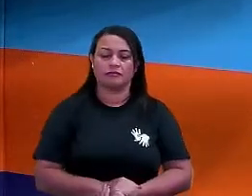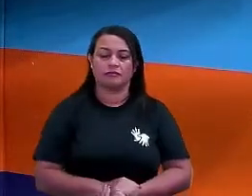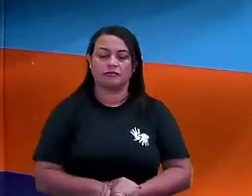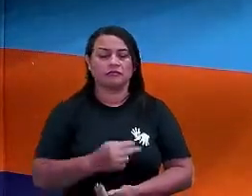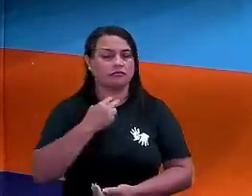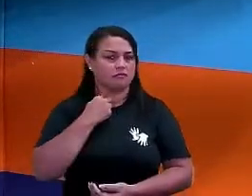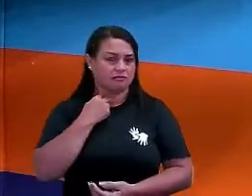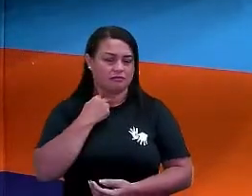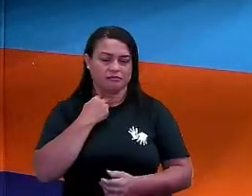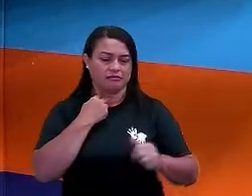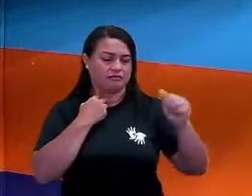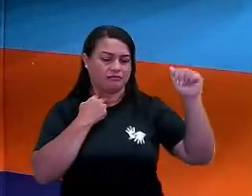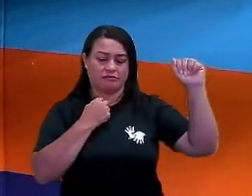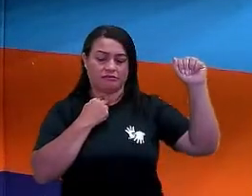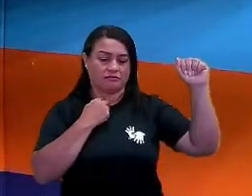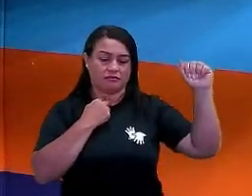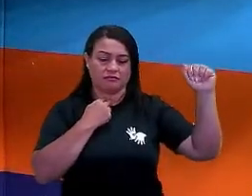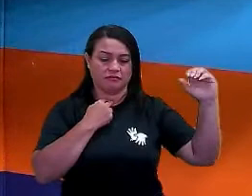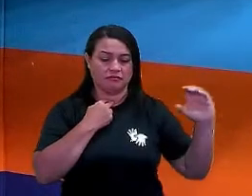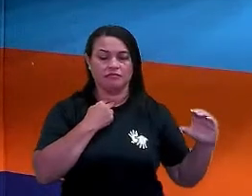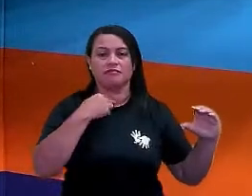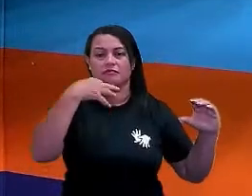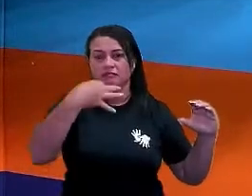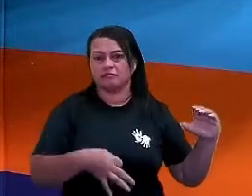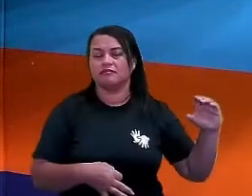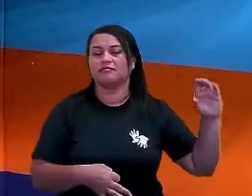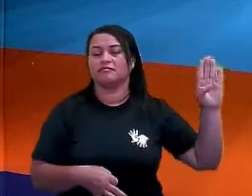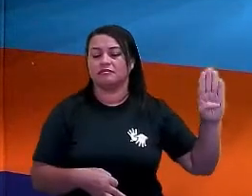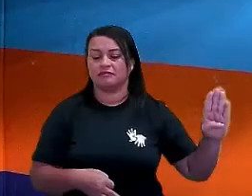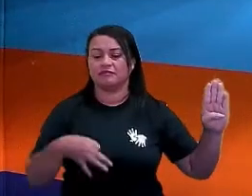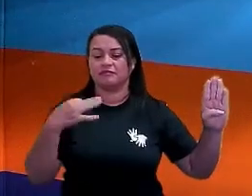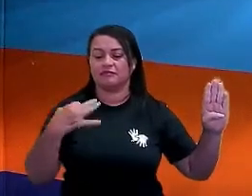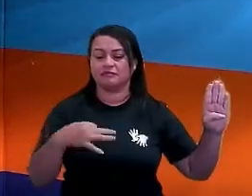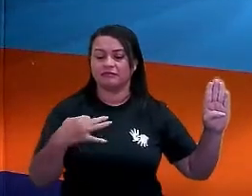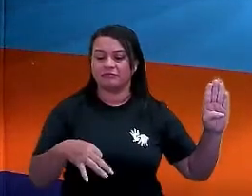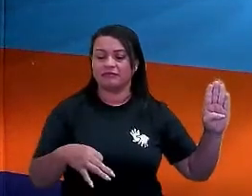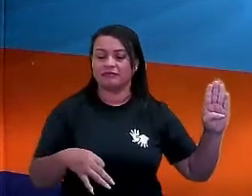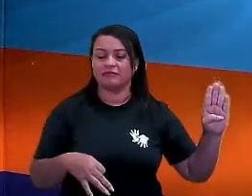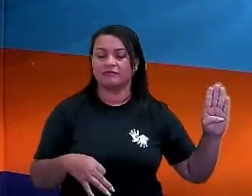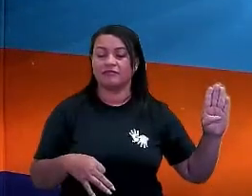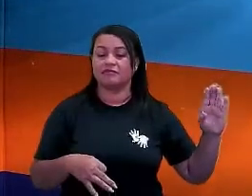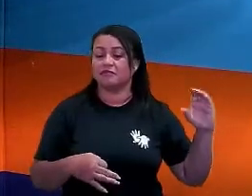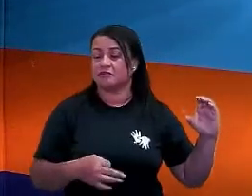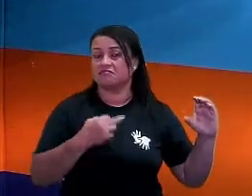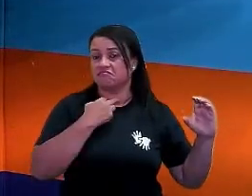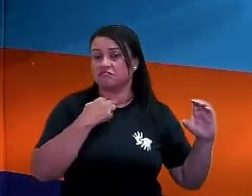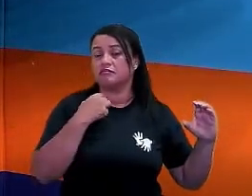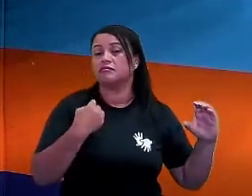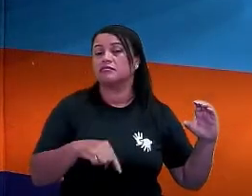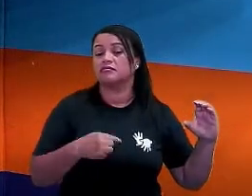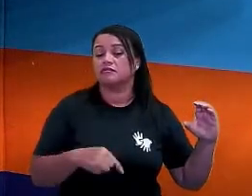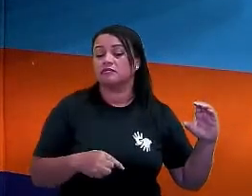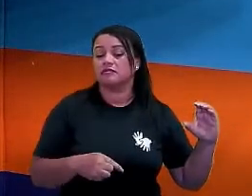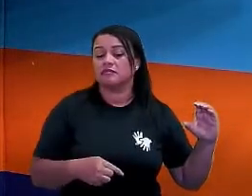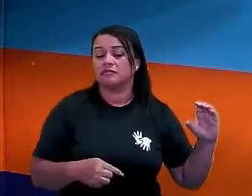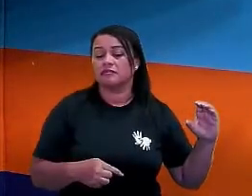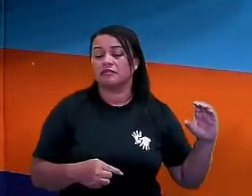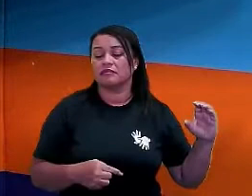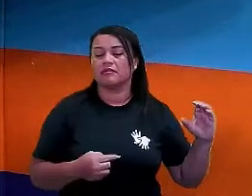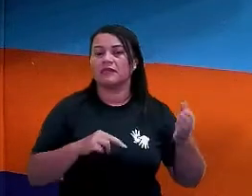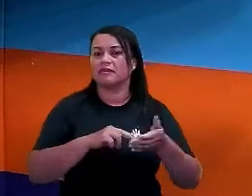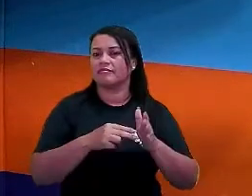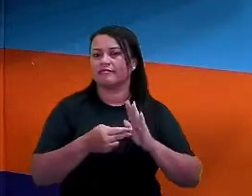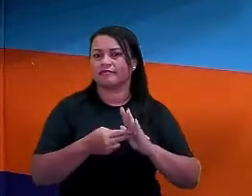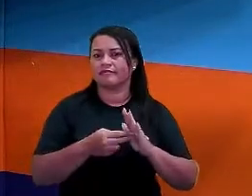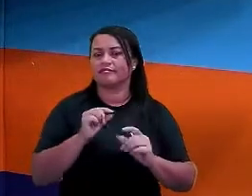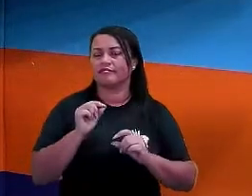eu, porque o eu estou falando de futuro não planejado. Não poderia ser does, porque does é simple